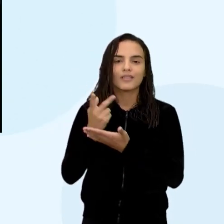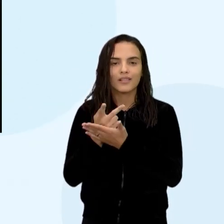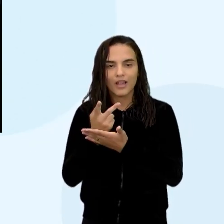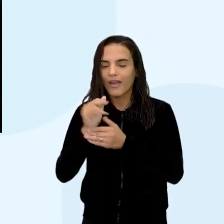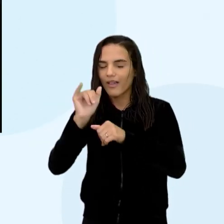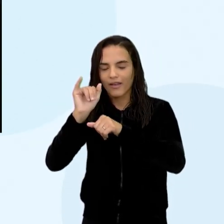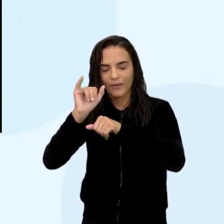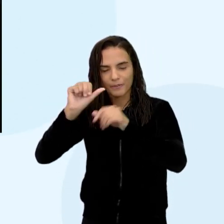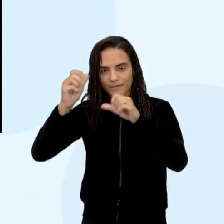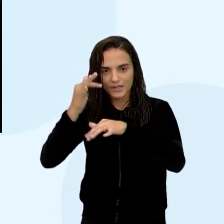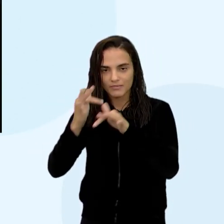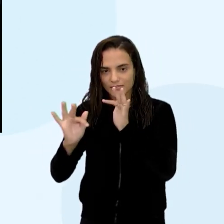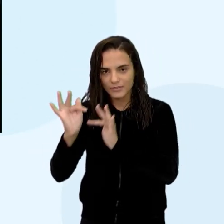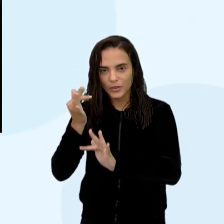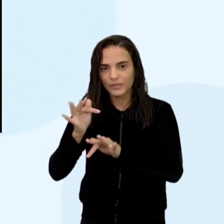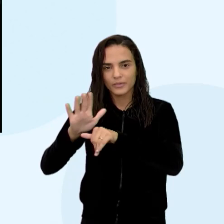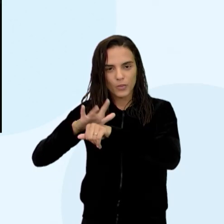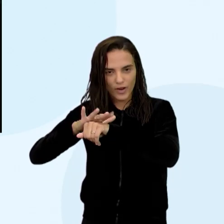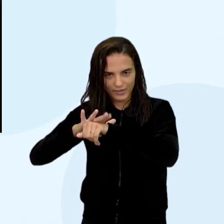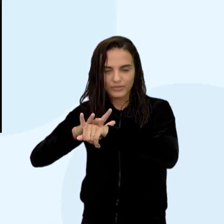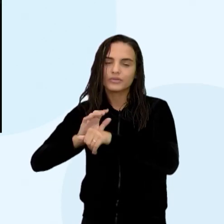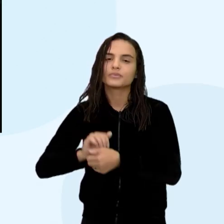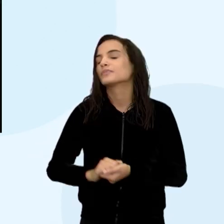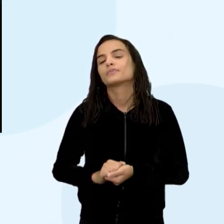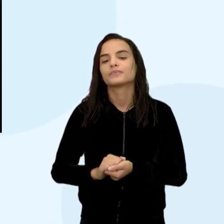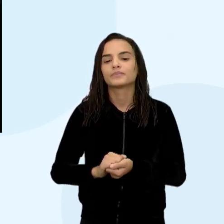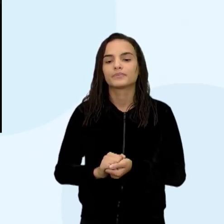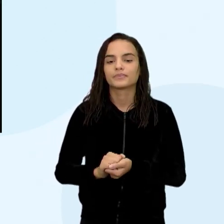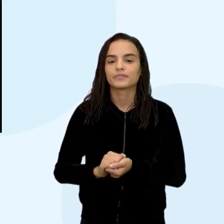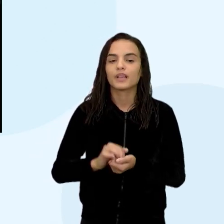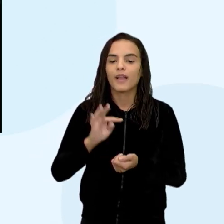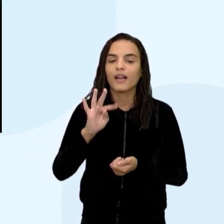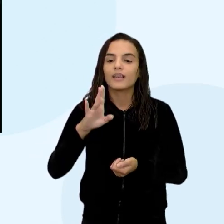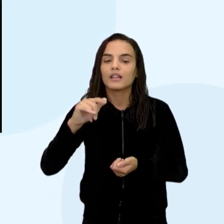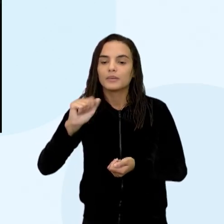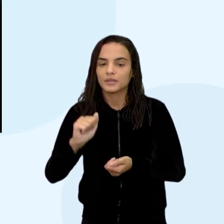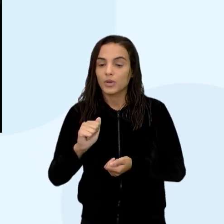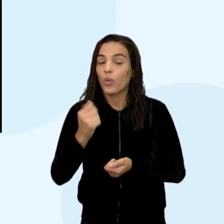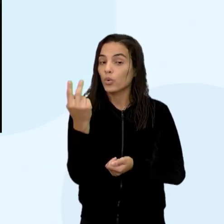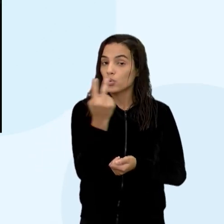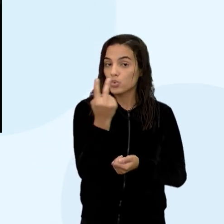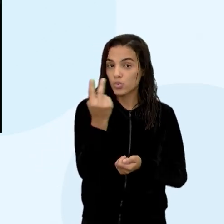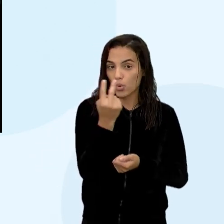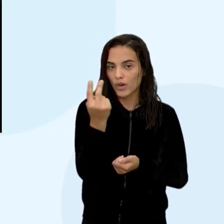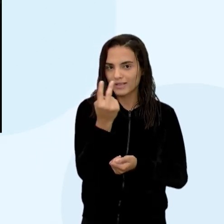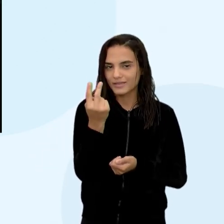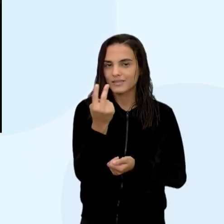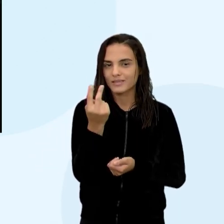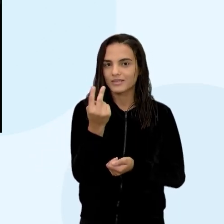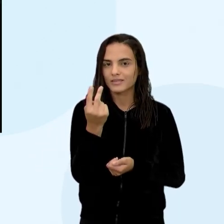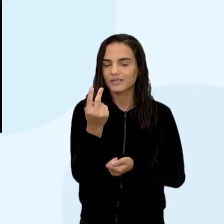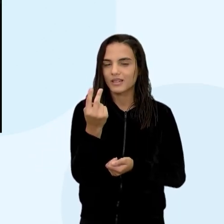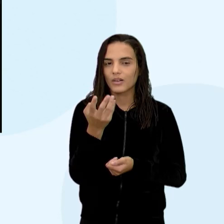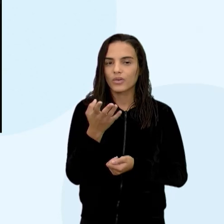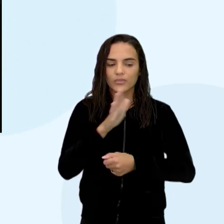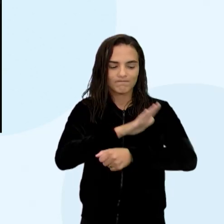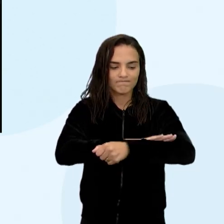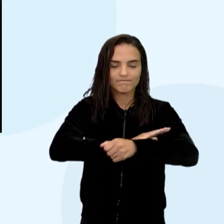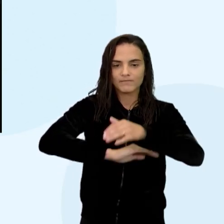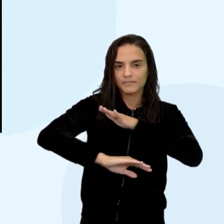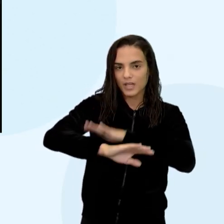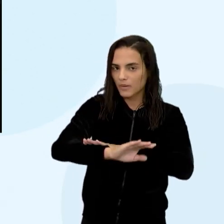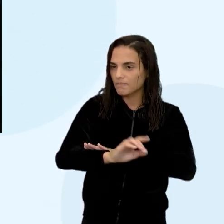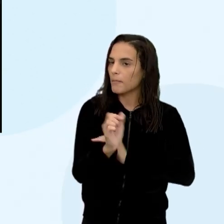a triplegia, que é os membros superiores e um membro inferior, tá? Isso pode ser tanto direito